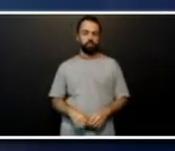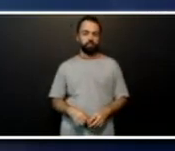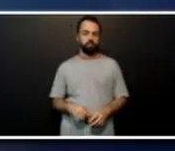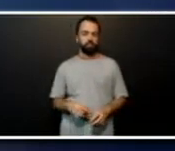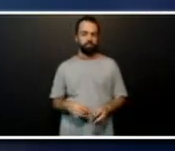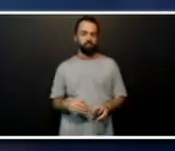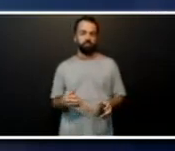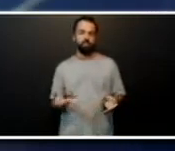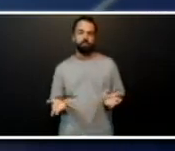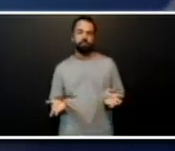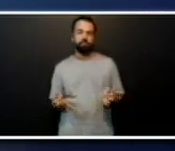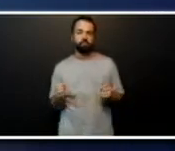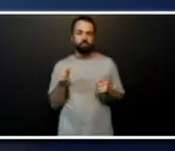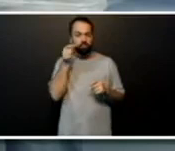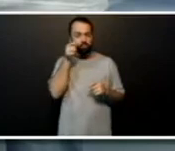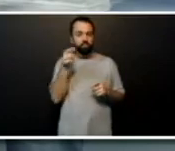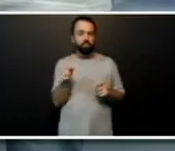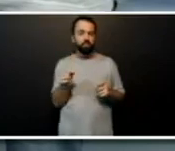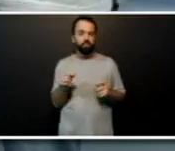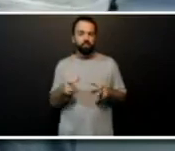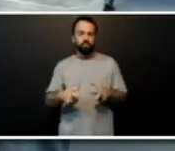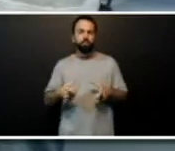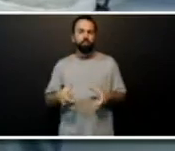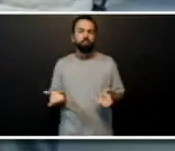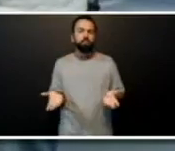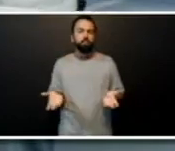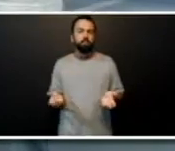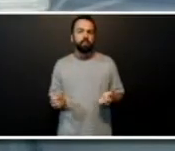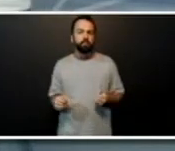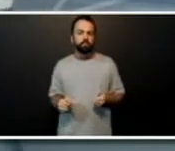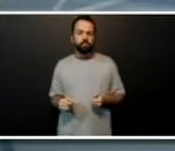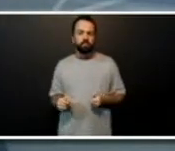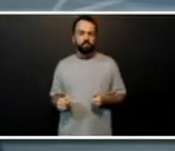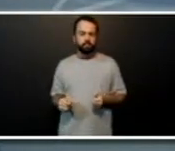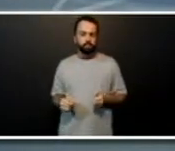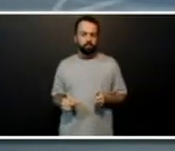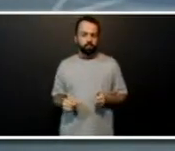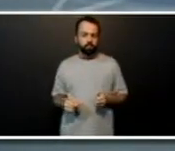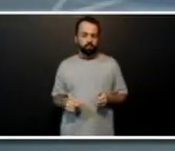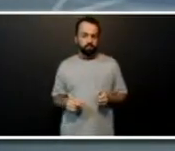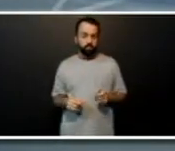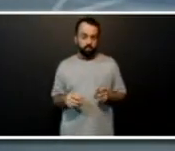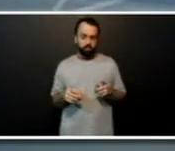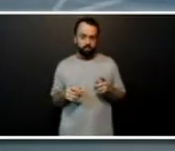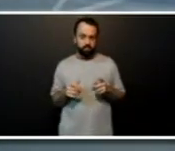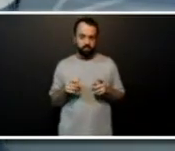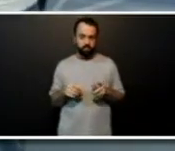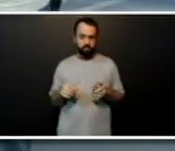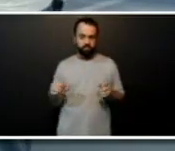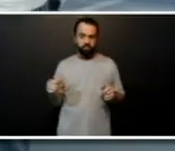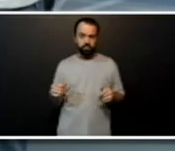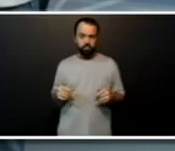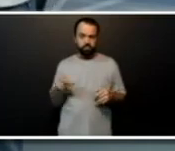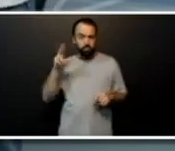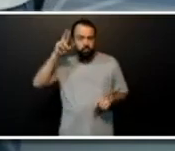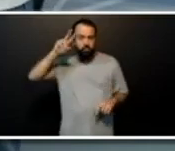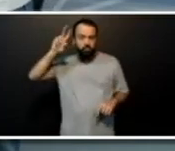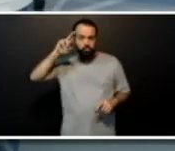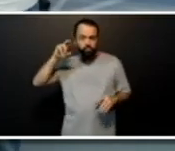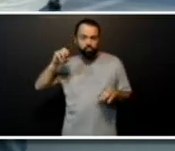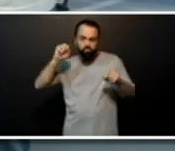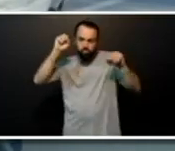Aonde você pode ver isso? Às vezes, aqueles filmes de ficção científica, que tem